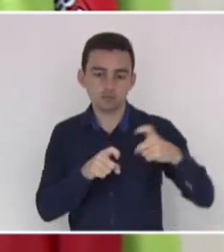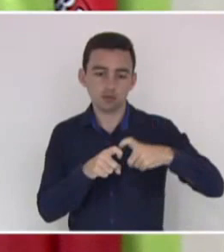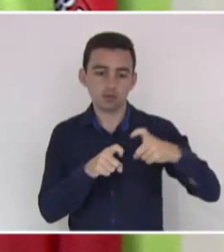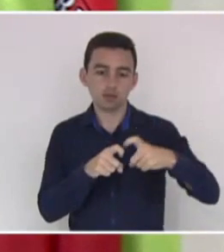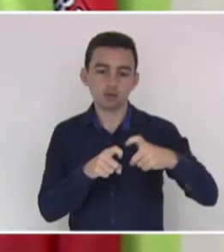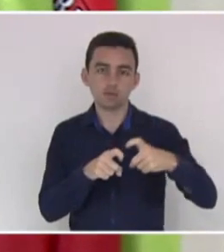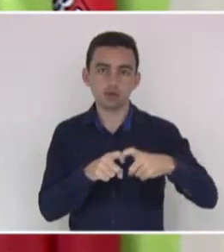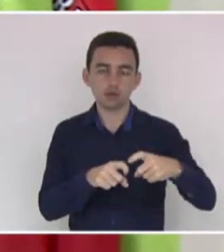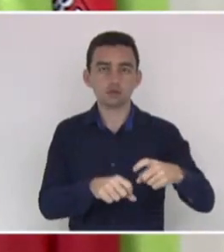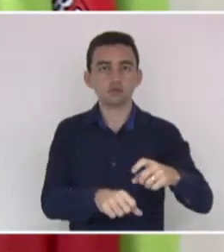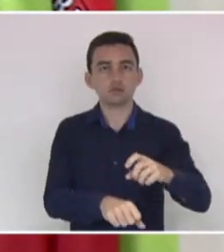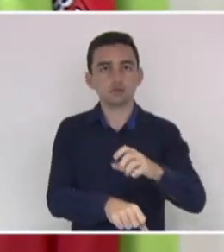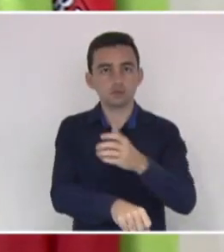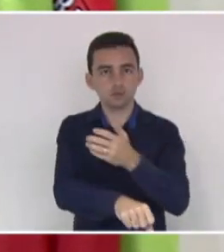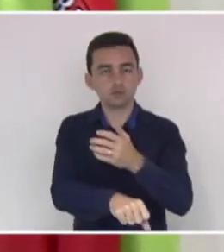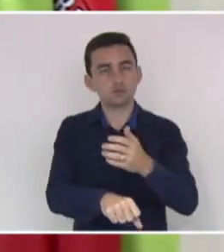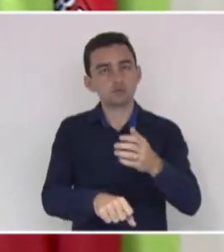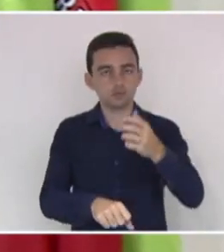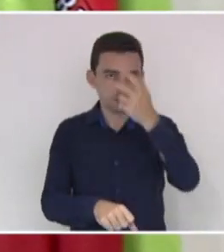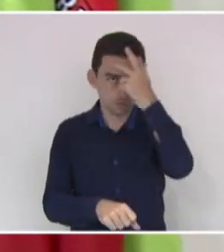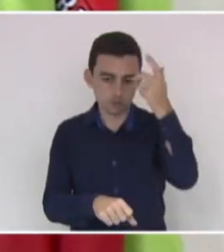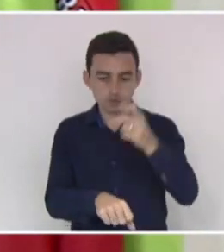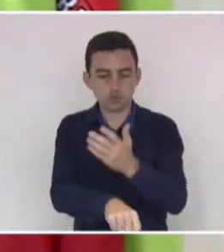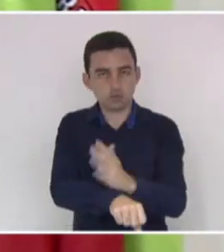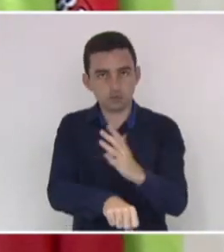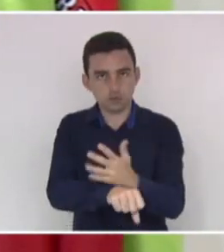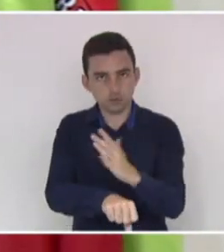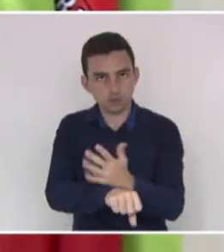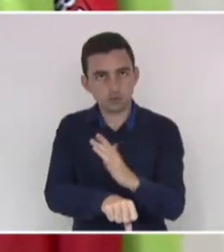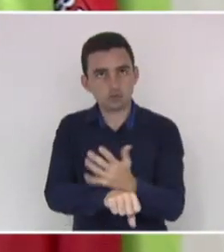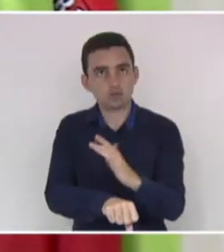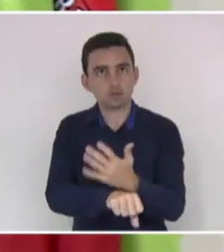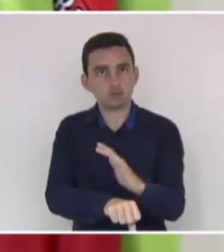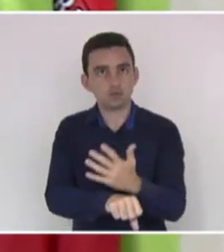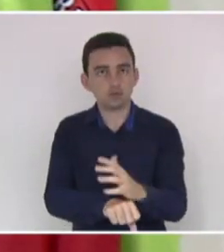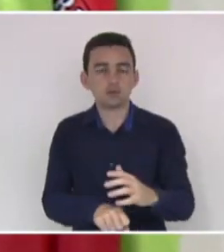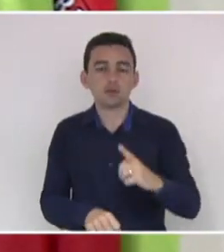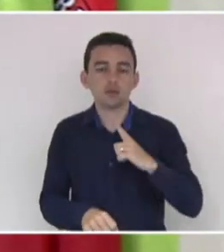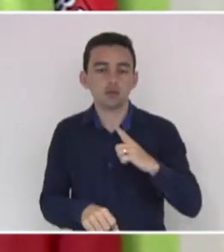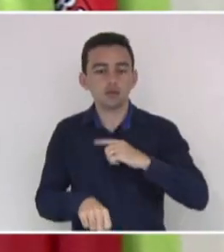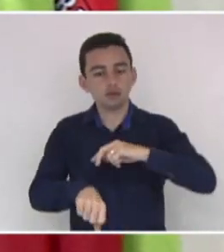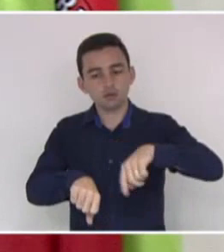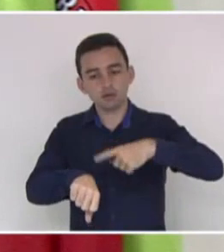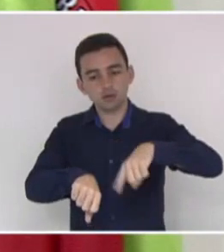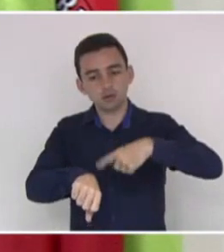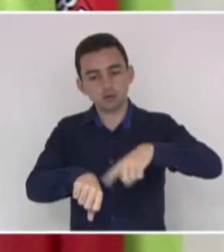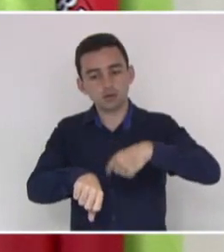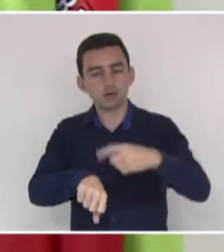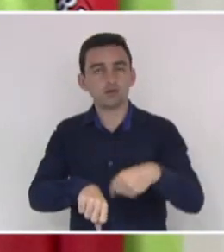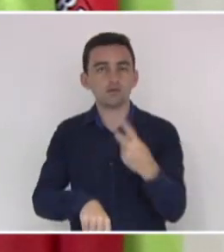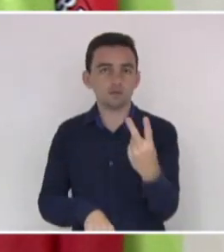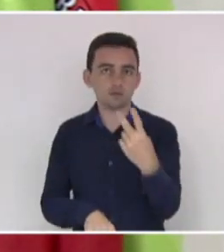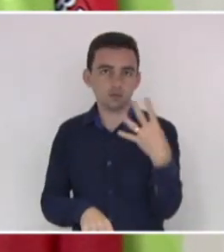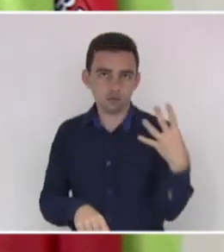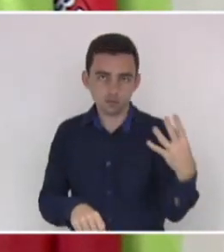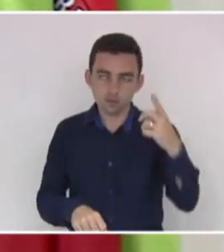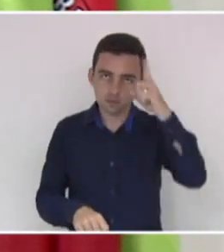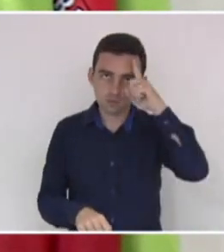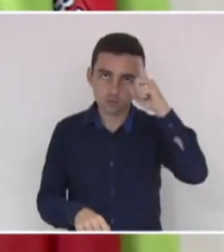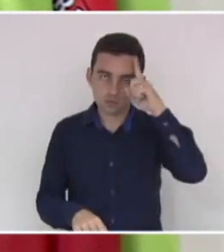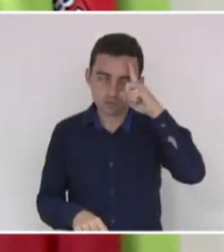com plantão de residentes 24 horas por dia. Da mesma